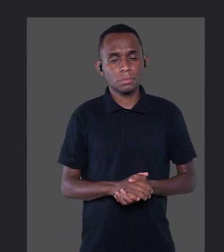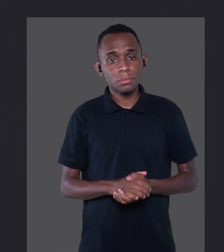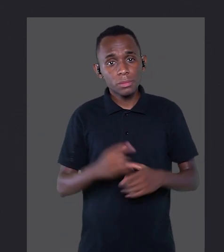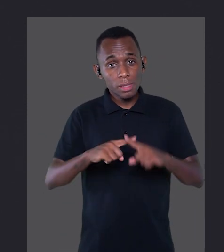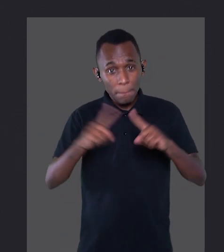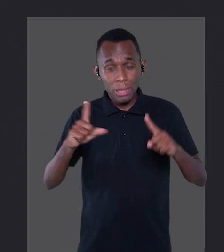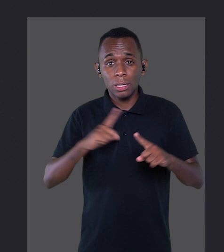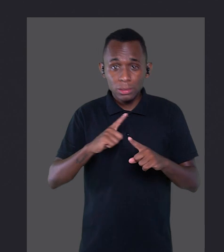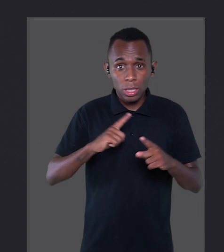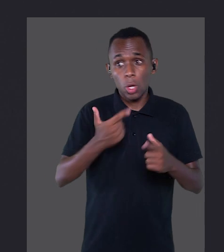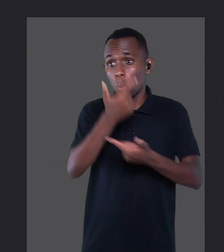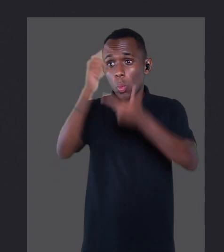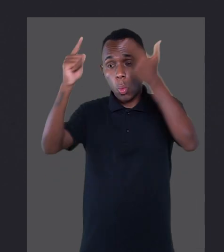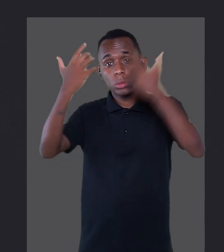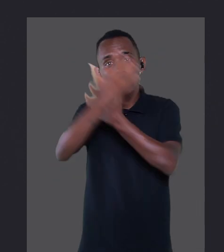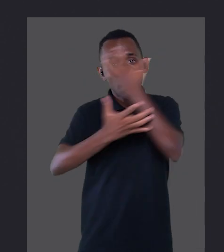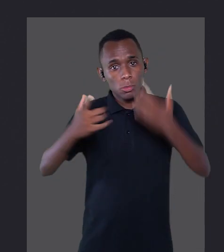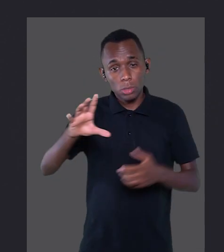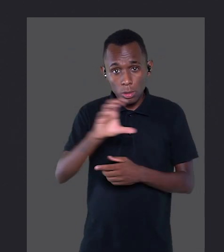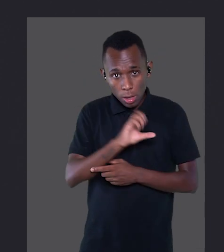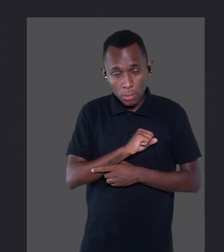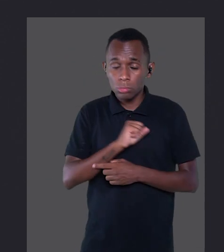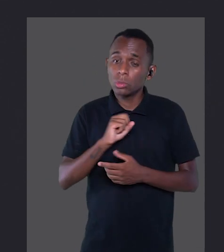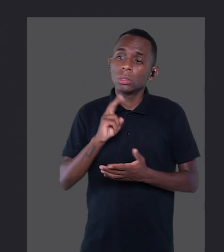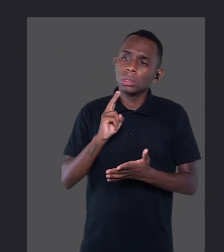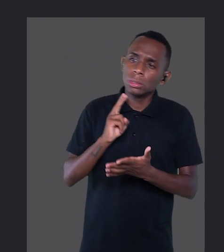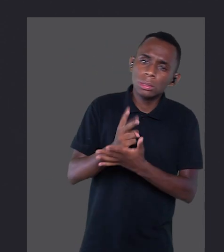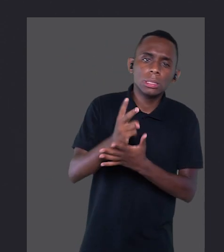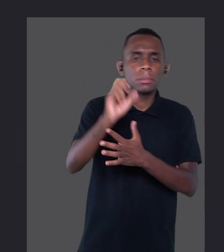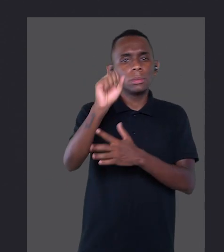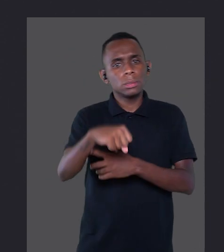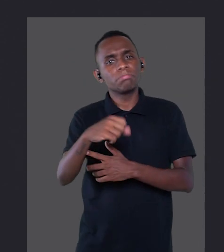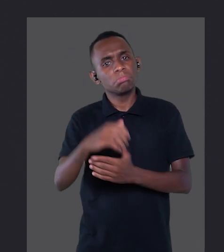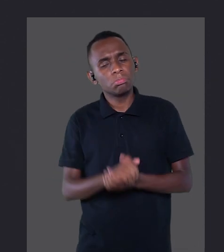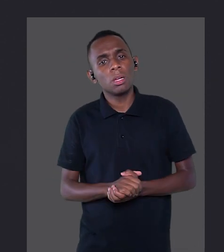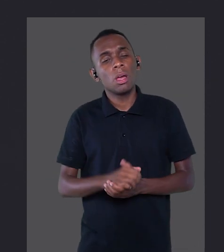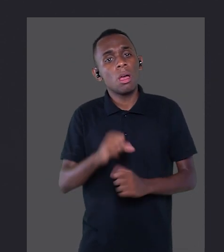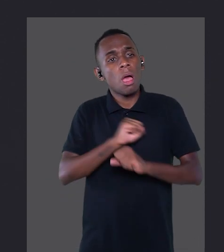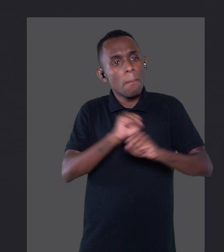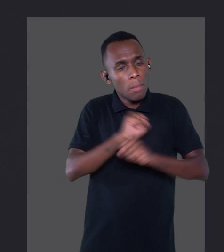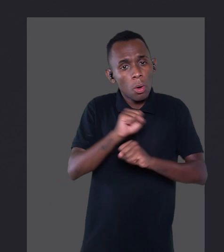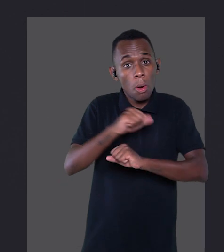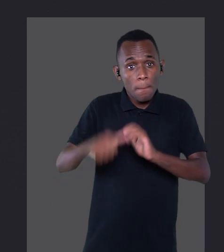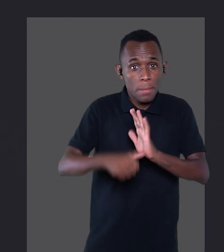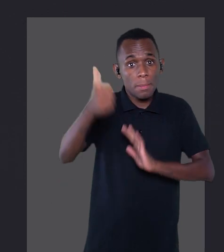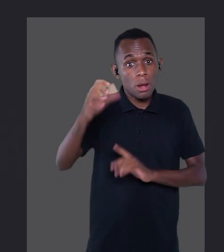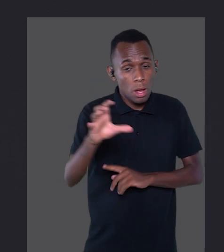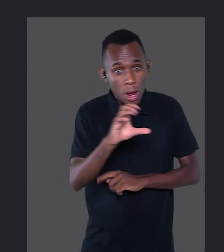Mas assim, tem muitas outras músicas que eu gosto no disco. Eu adoro Sempre Sim, eu adoro Jardim, adoro, claro, Primeiro